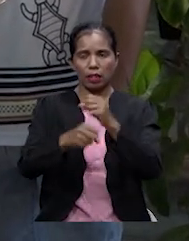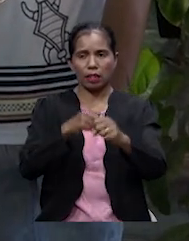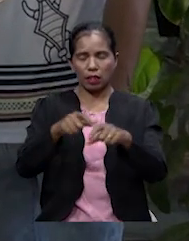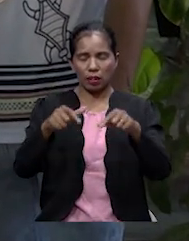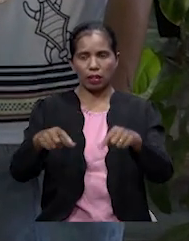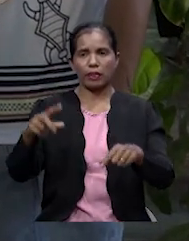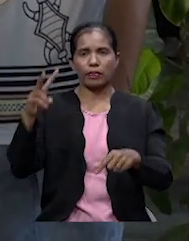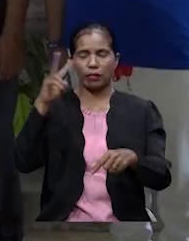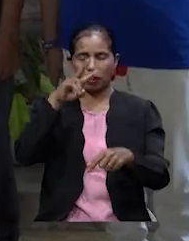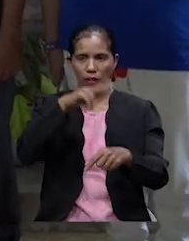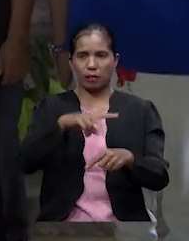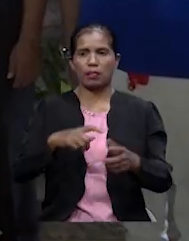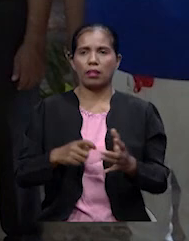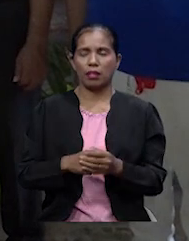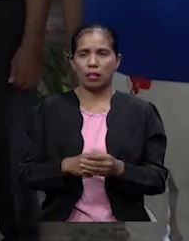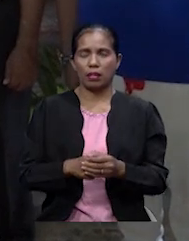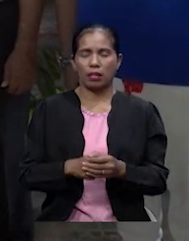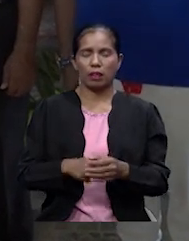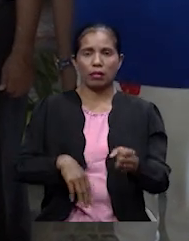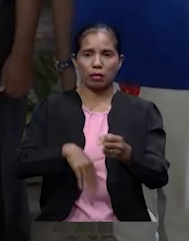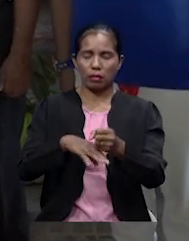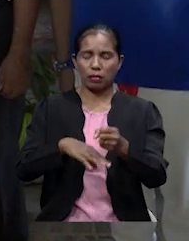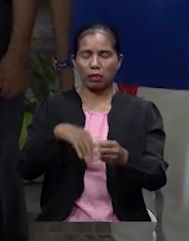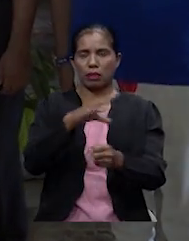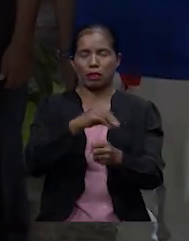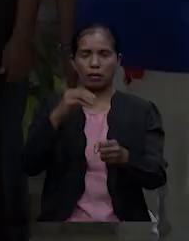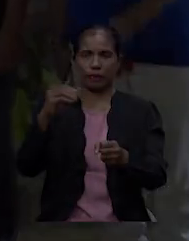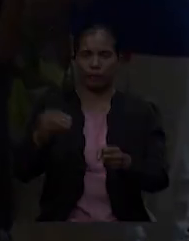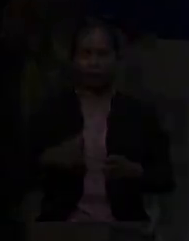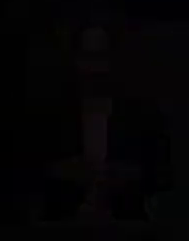Vietnam makanesan atletismo, boxing no taekwondo. Jimmy Fernandez, GMN.